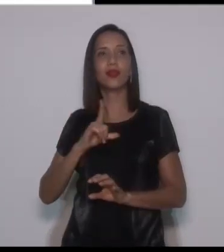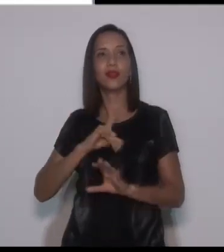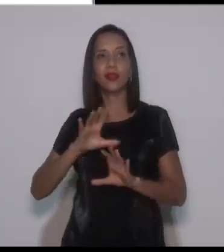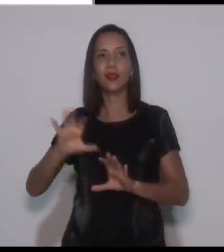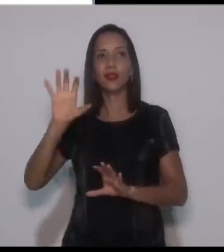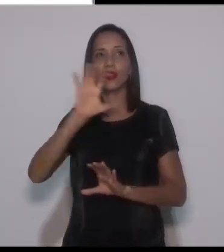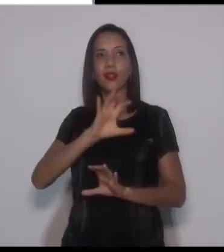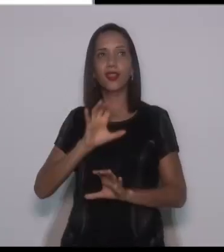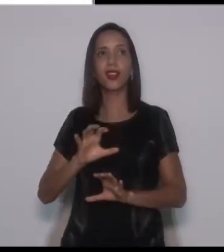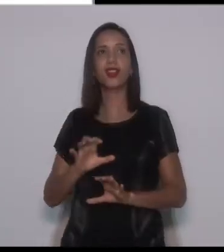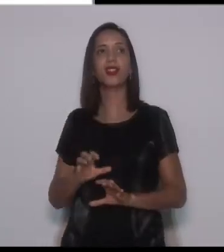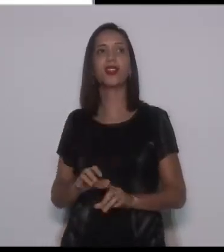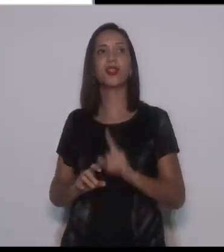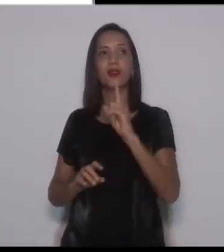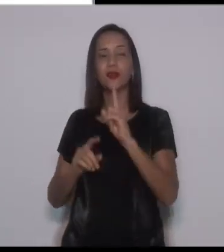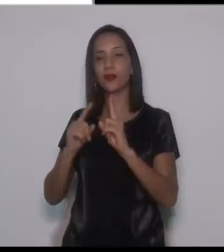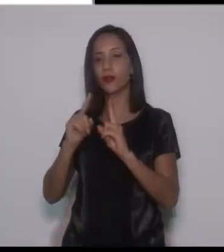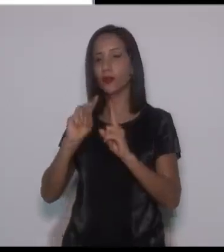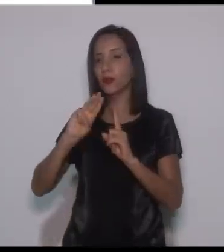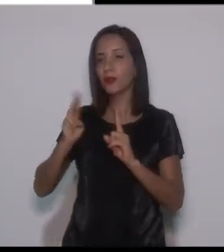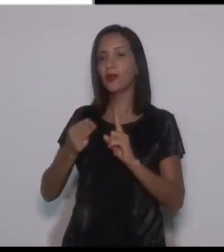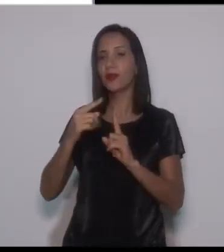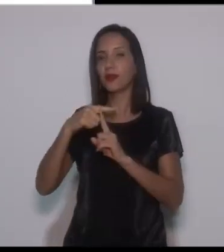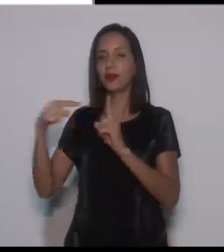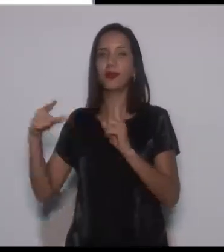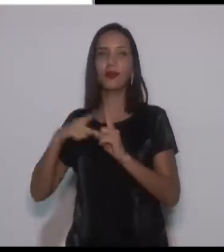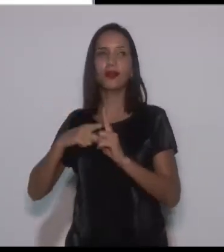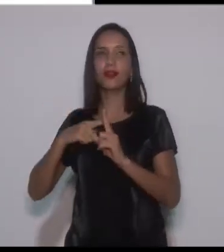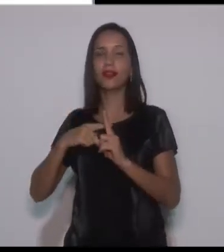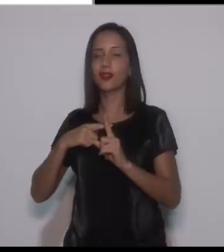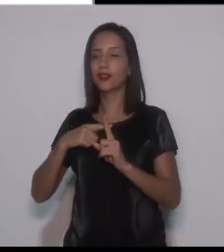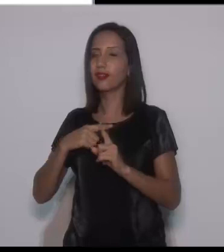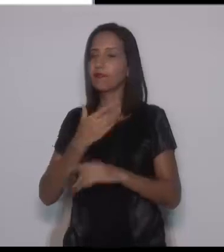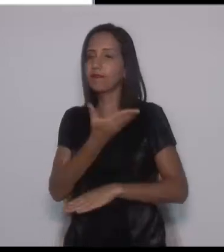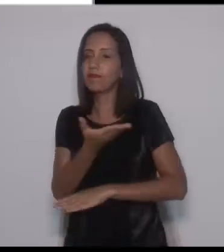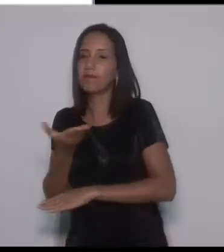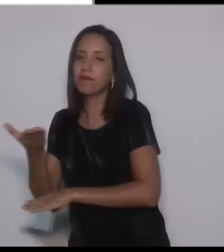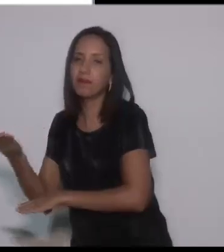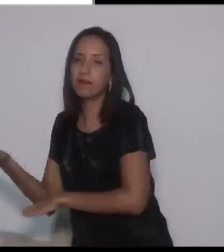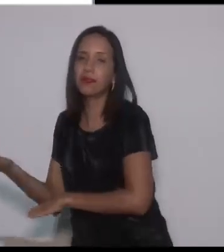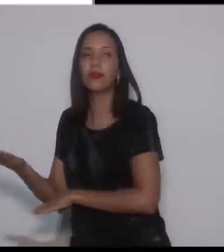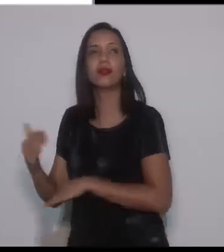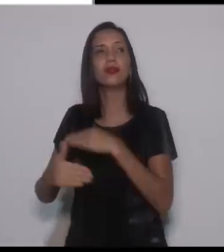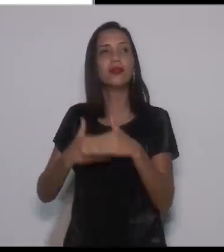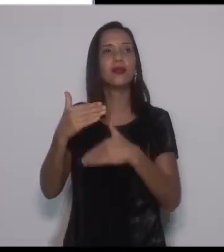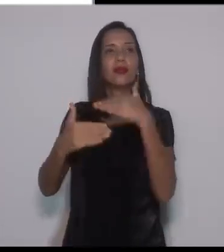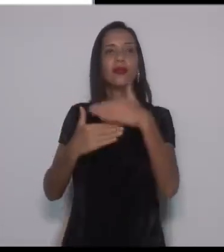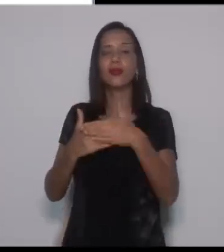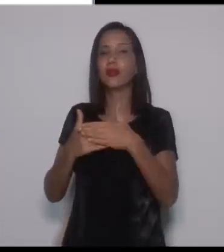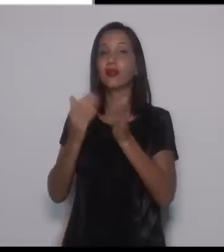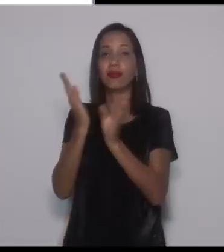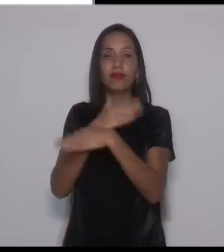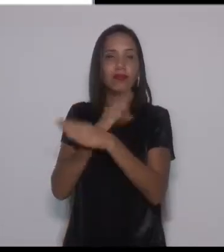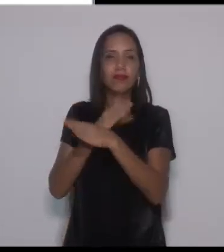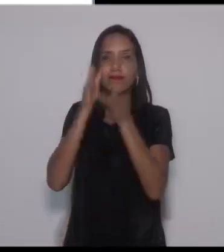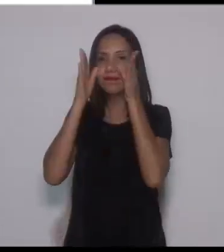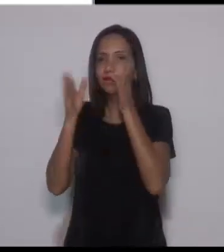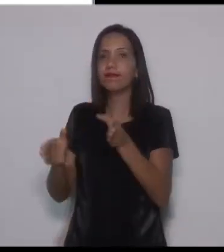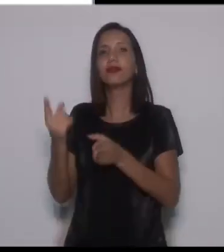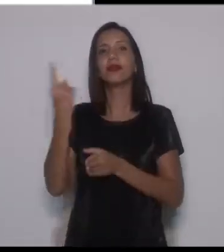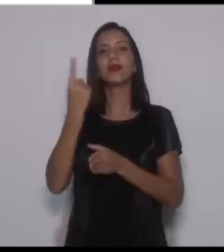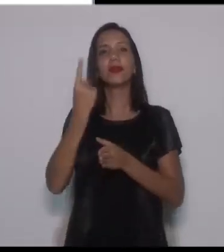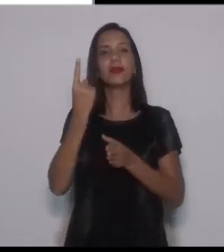Sudeste. E 1,5 milhão de extremamente pobres. Qual que é a consequência? Para a gente não perder o foco.